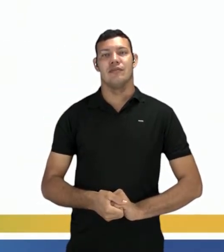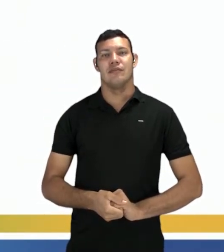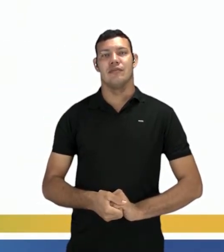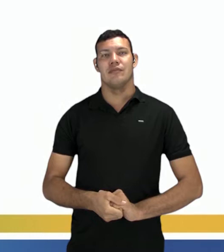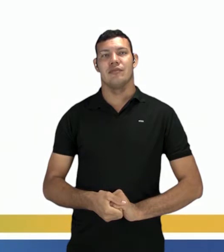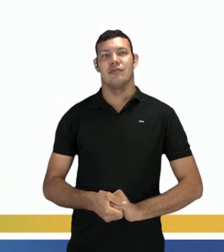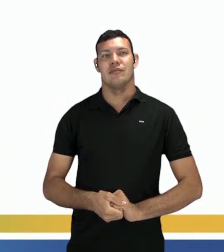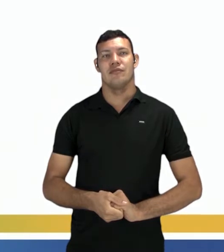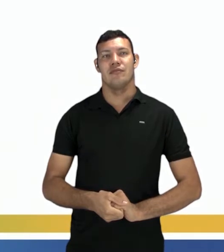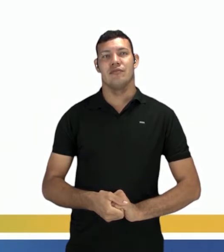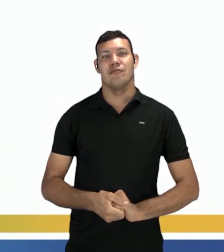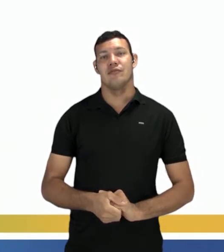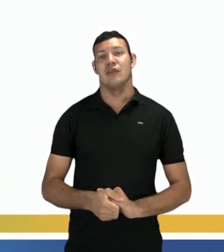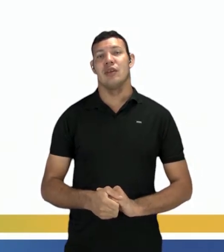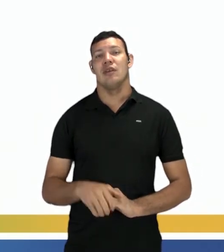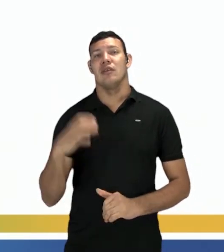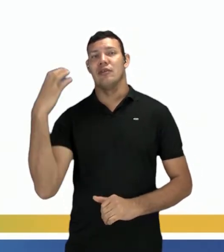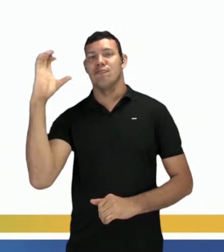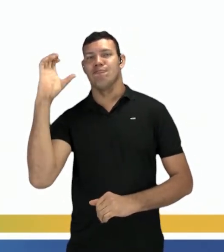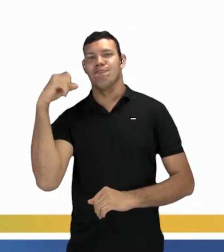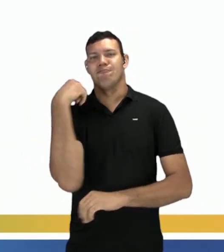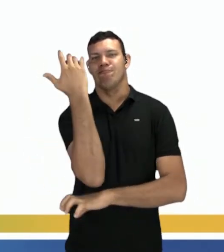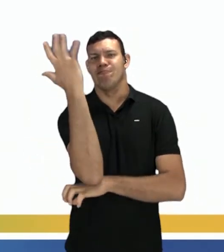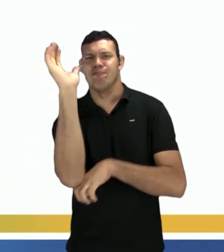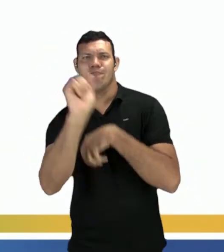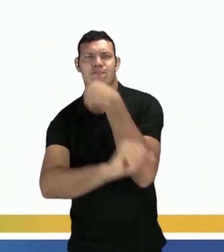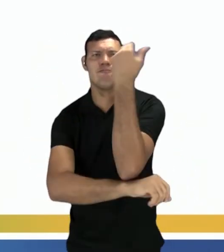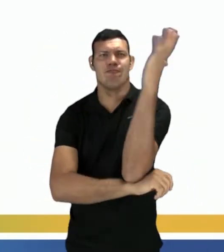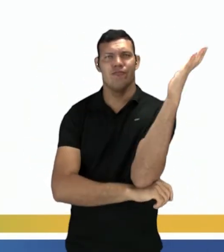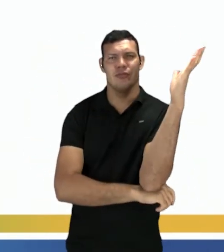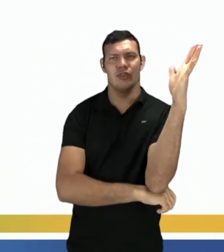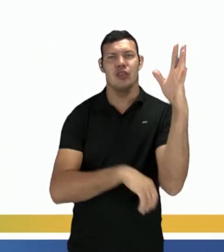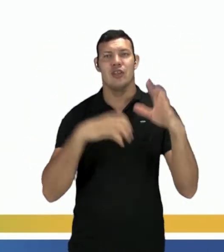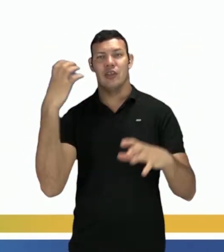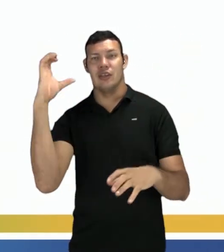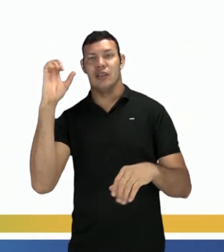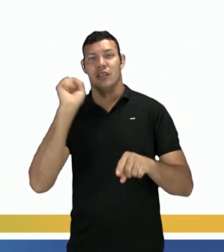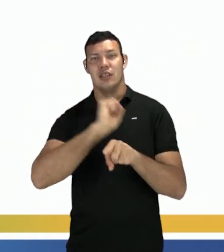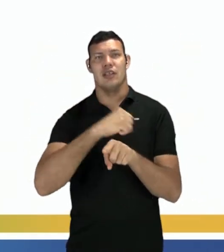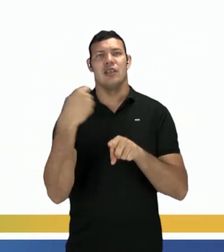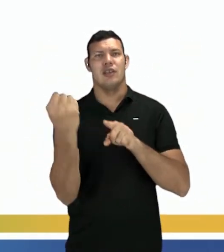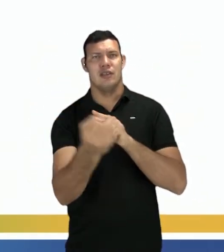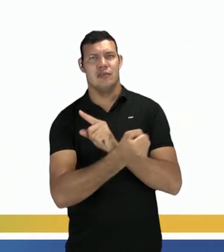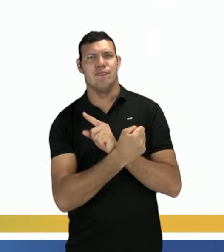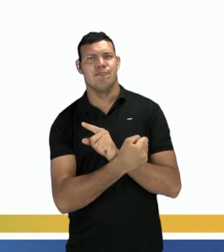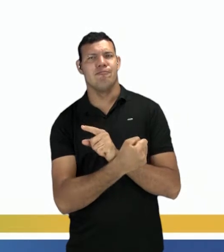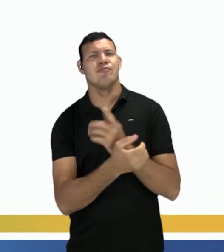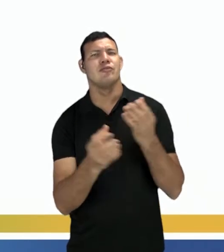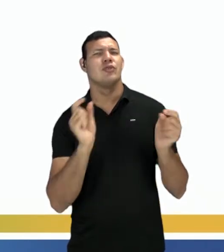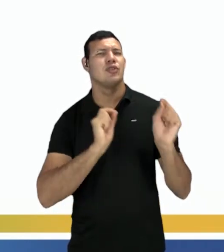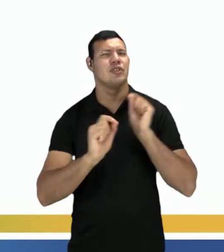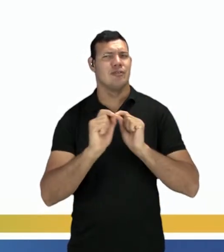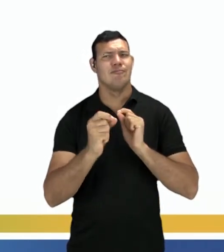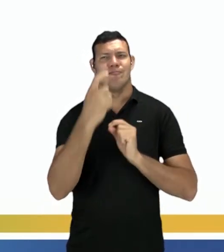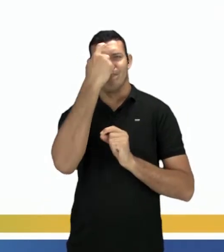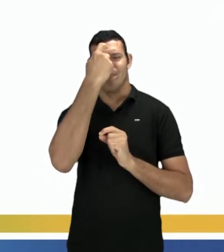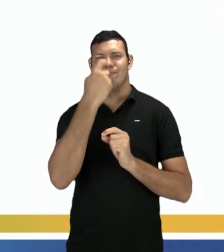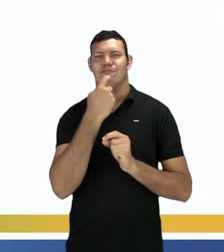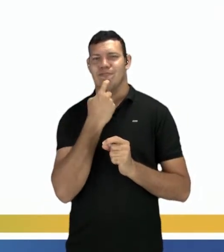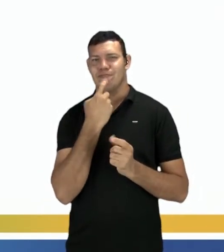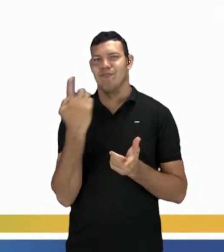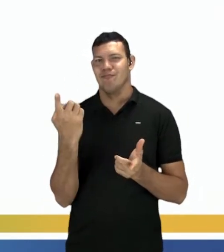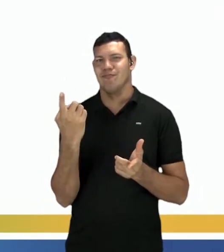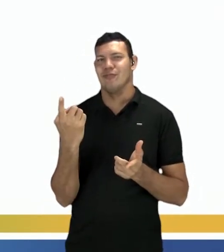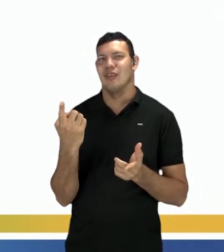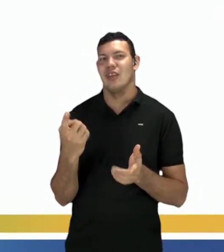ciências da natureza, ciências sociais, olha aí na imagem, né? Esse tempo que é marcado por pesquisas, de um lado a pesquisa, de outro